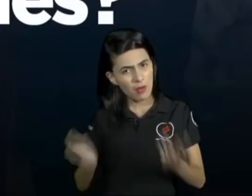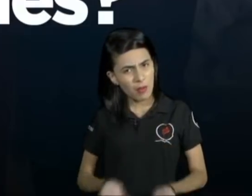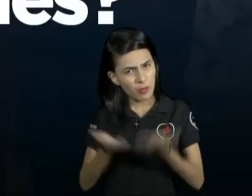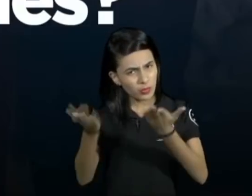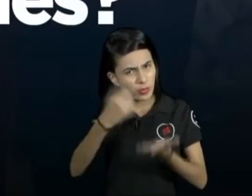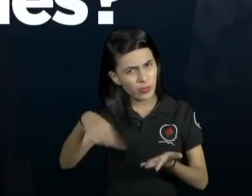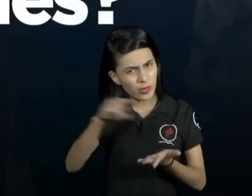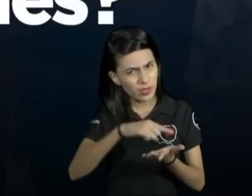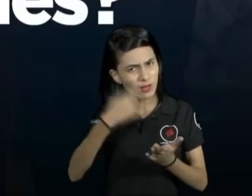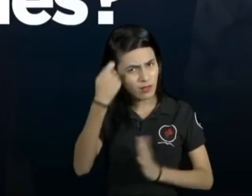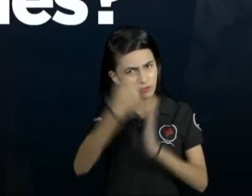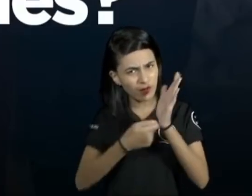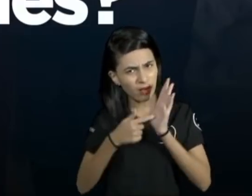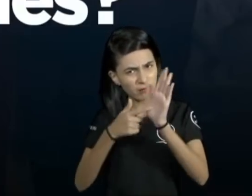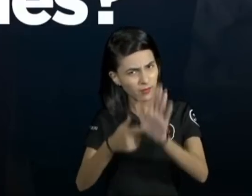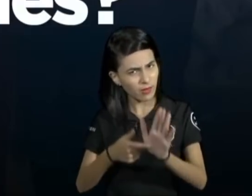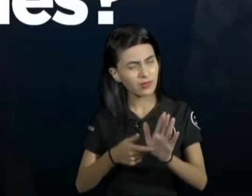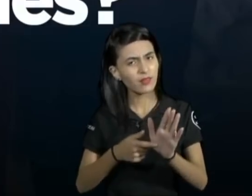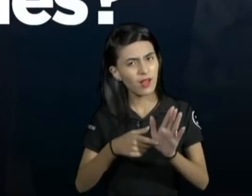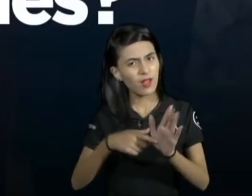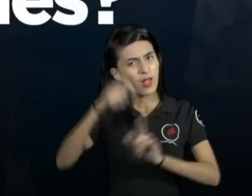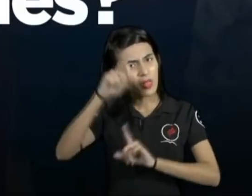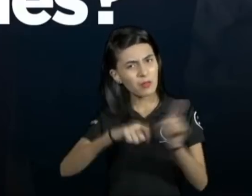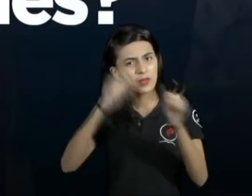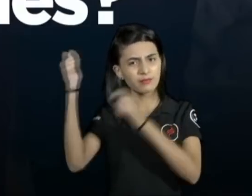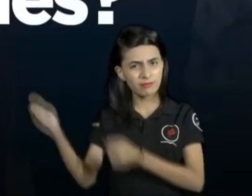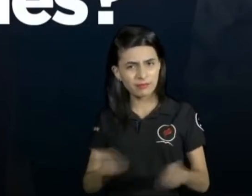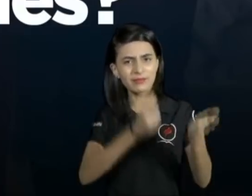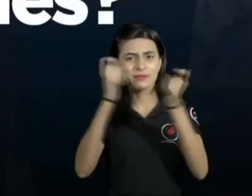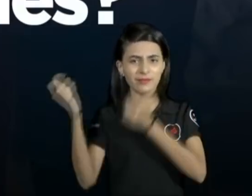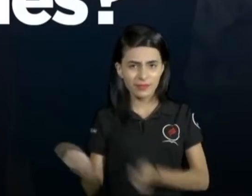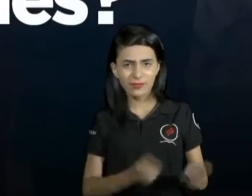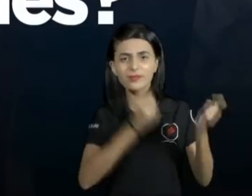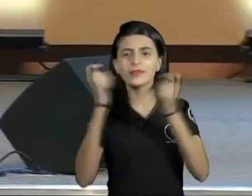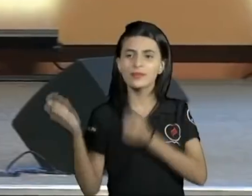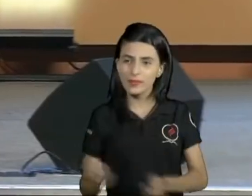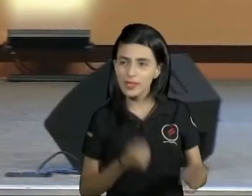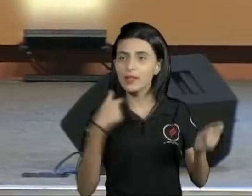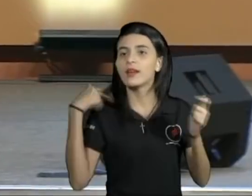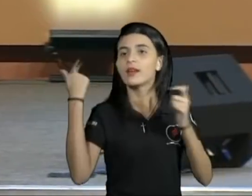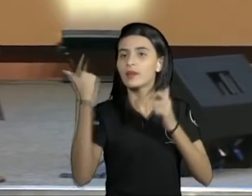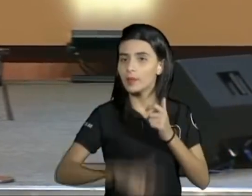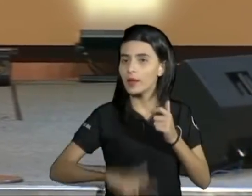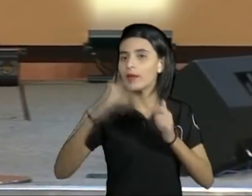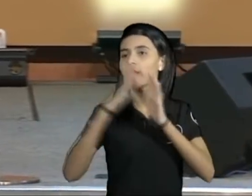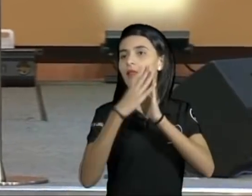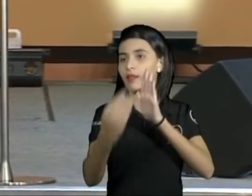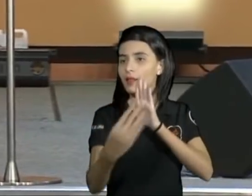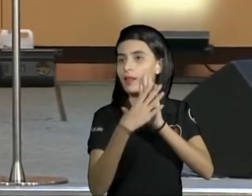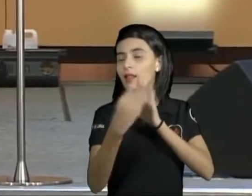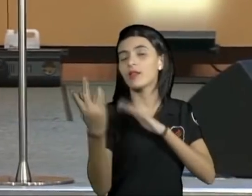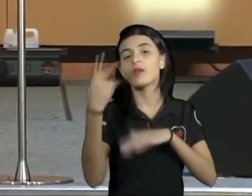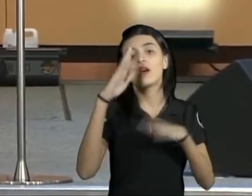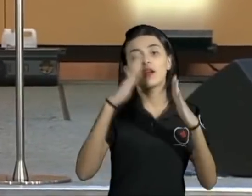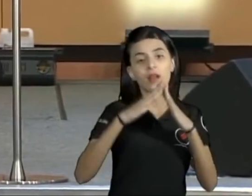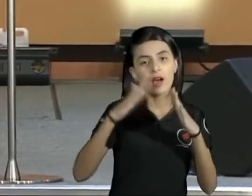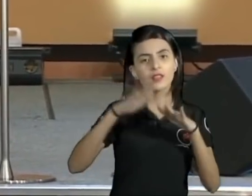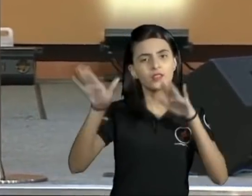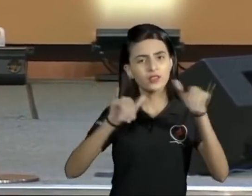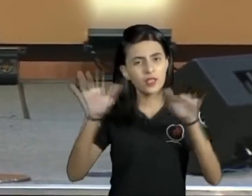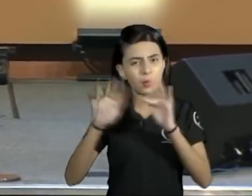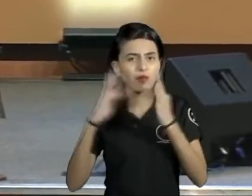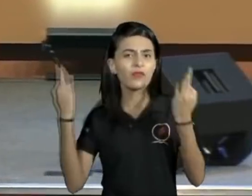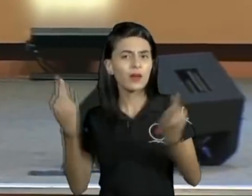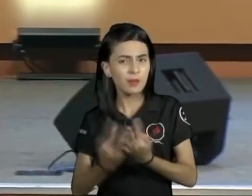você e todo mês eu tô dando aqui um texto repito com vocês repete na tua casa Chama a tua